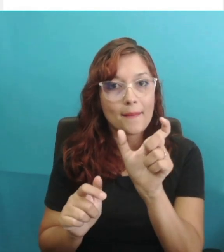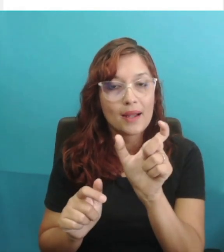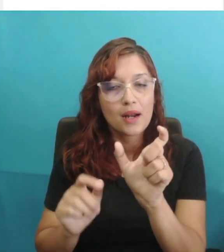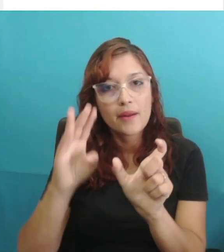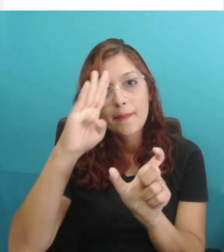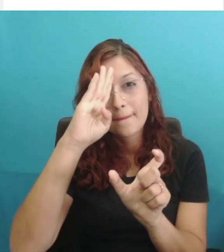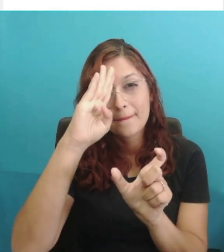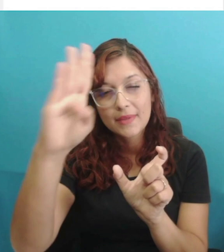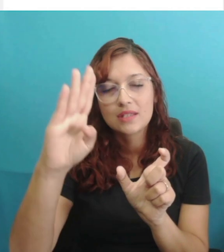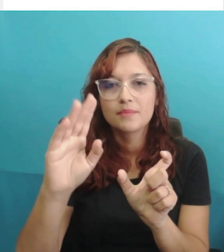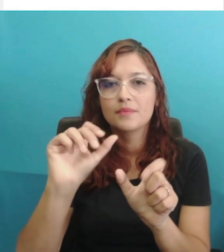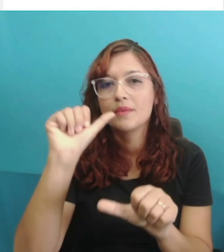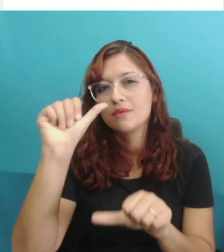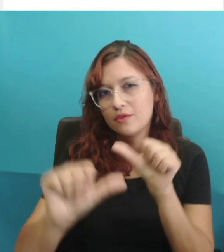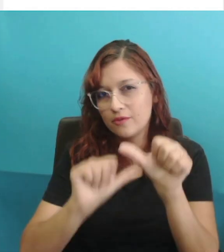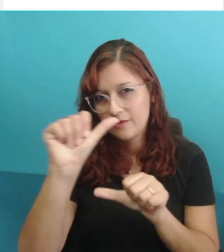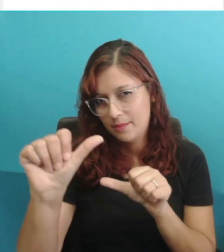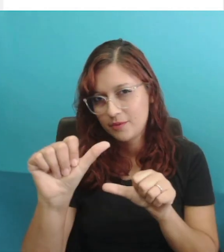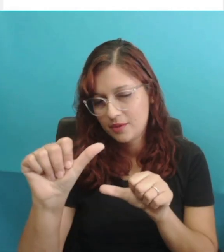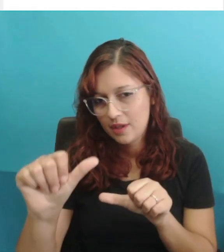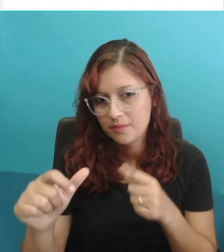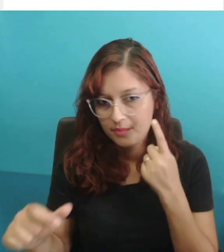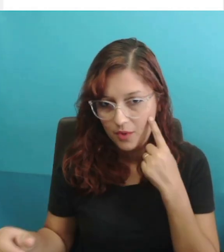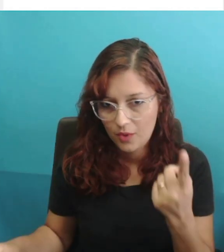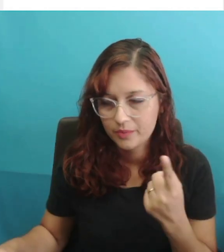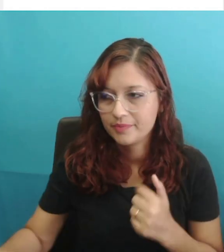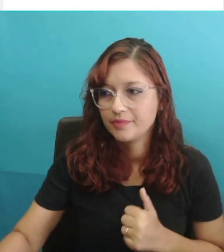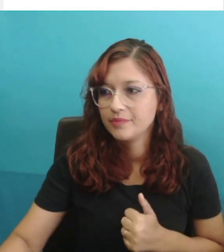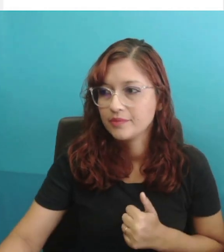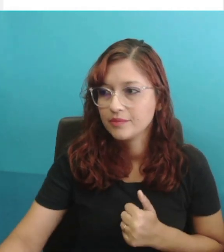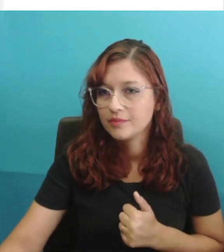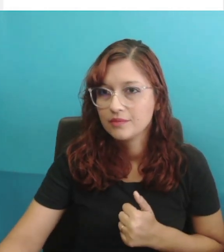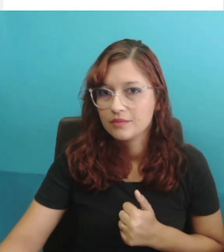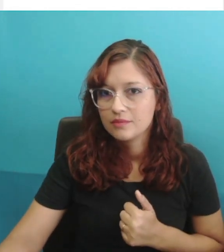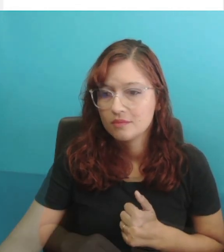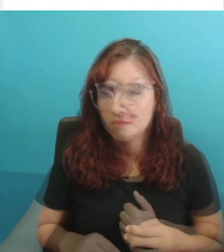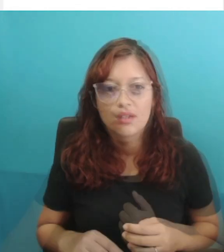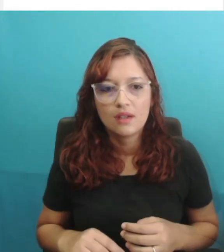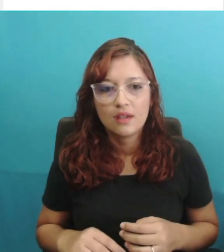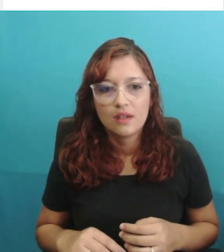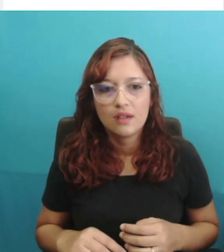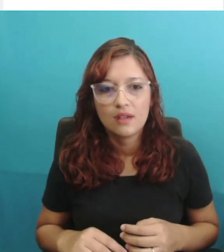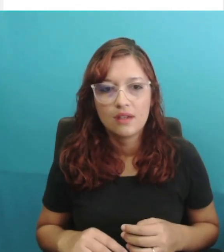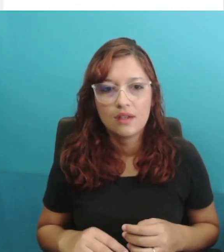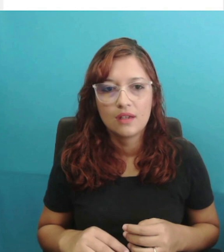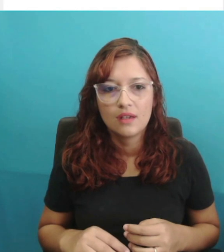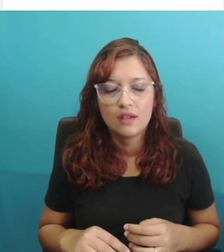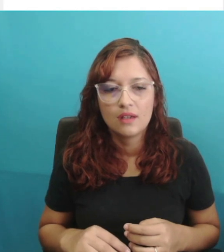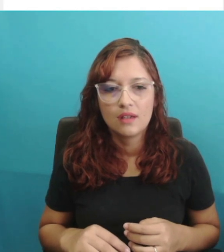Dependendo do tempo, o radical vai mudar. Veja só.